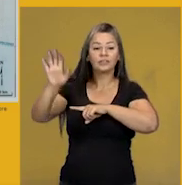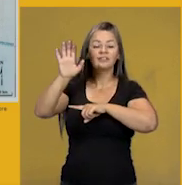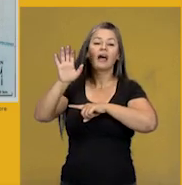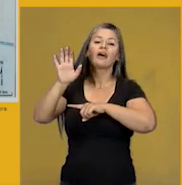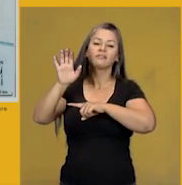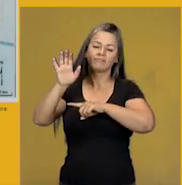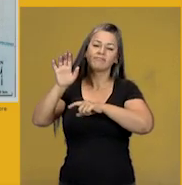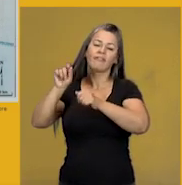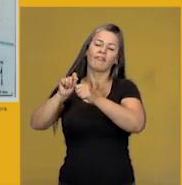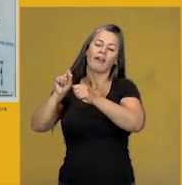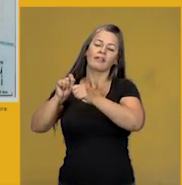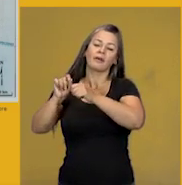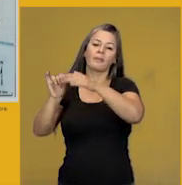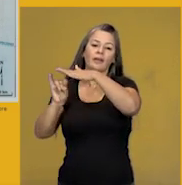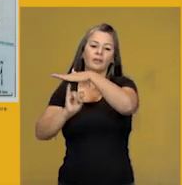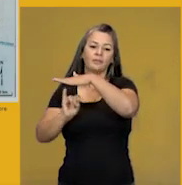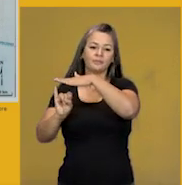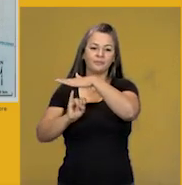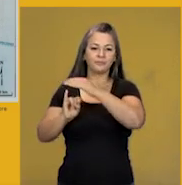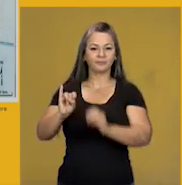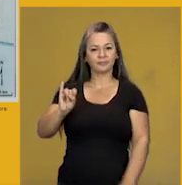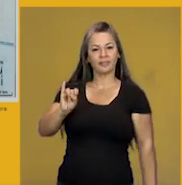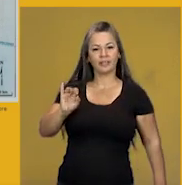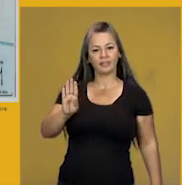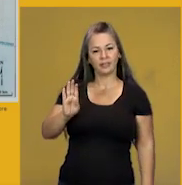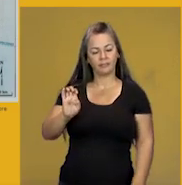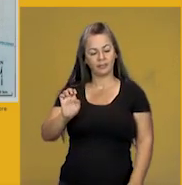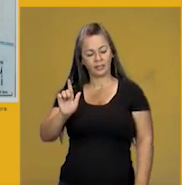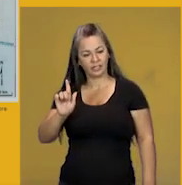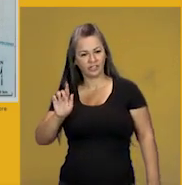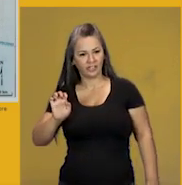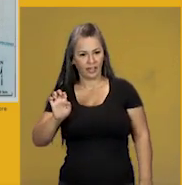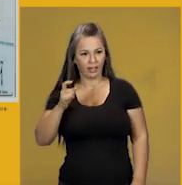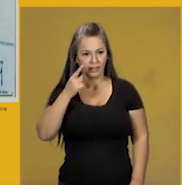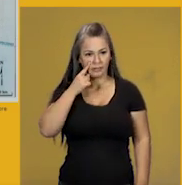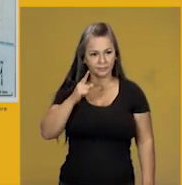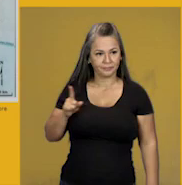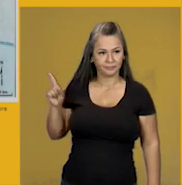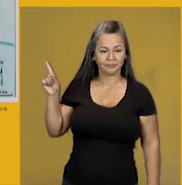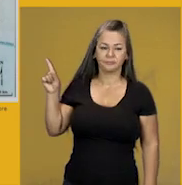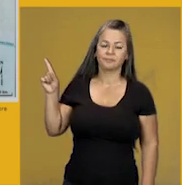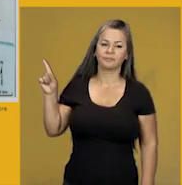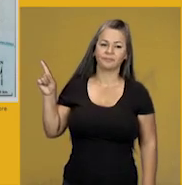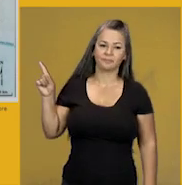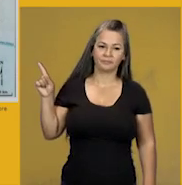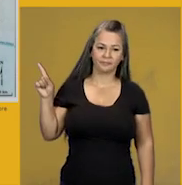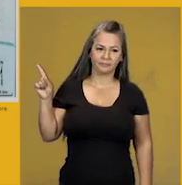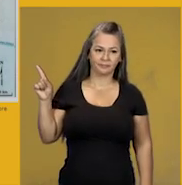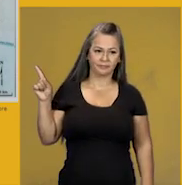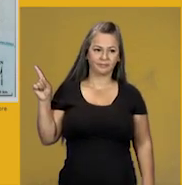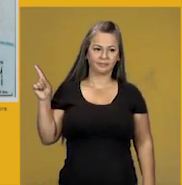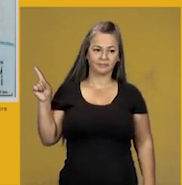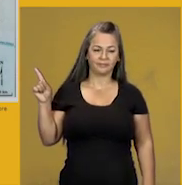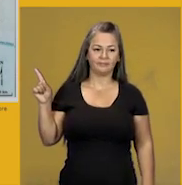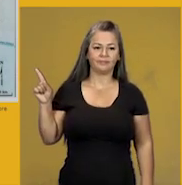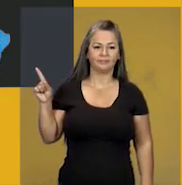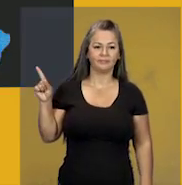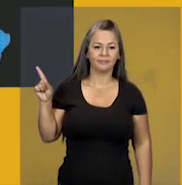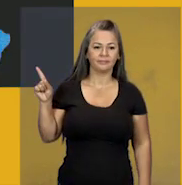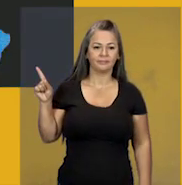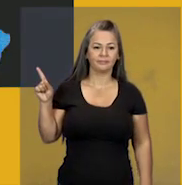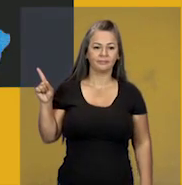região geoeconômica, né, ou os complexos regionais, que já não obedecem esses limites, né, entre os estados brasileiros,